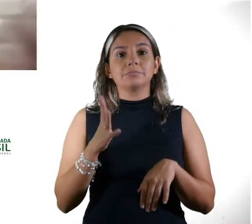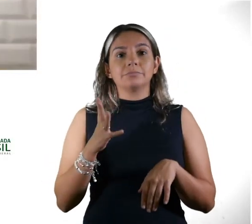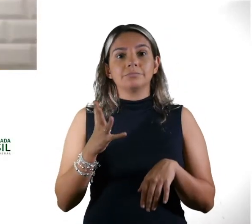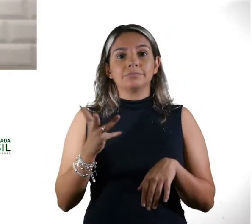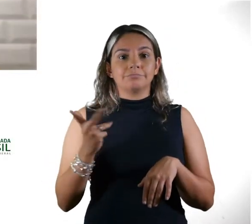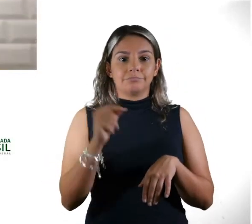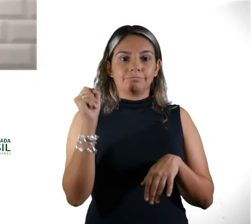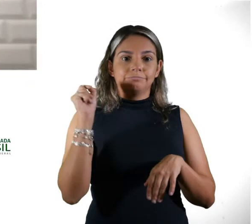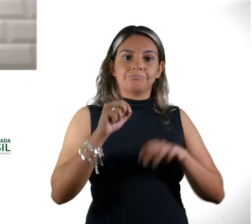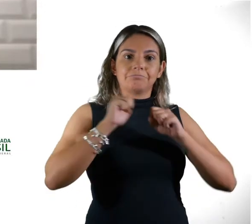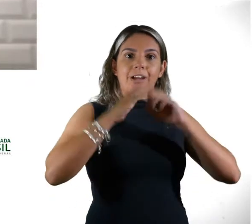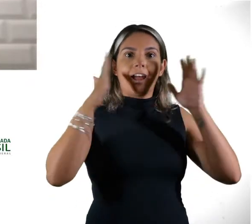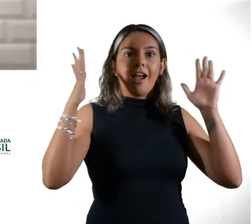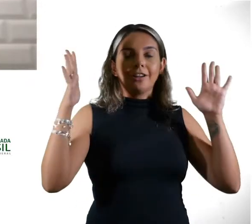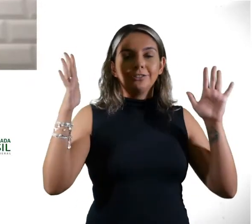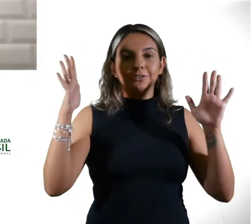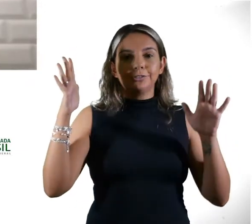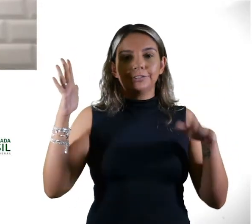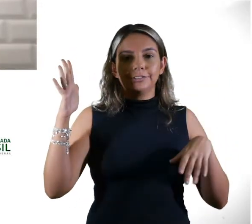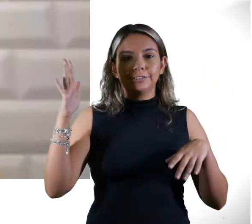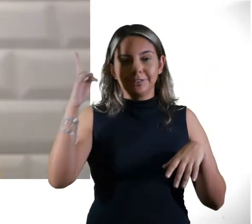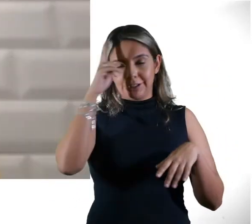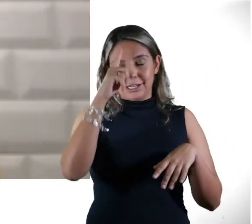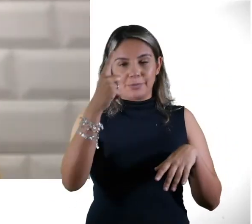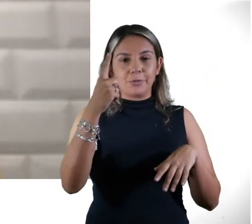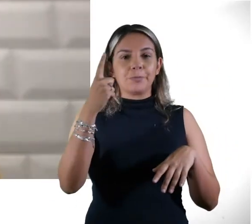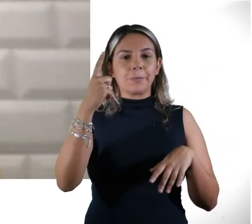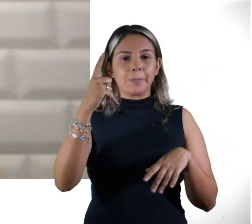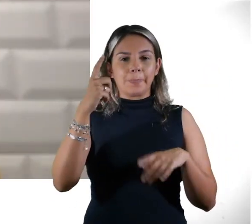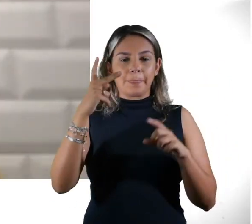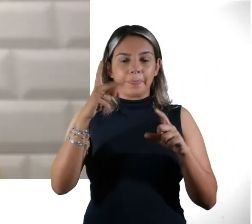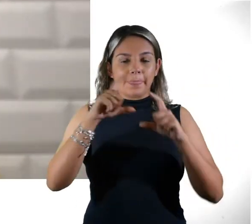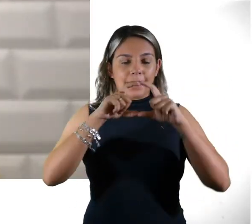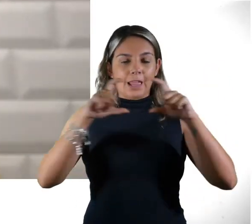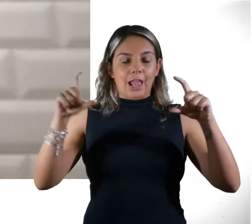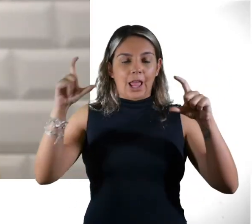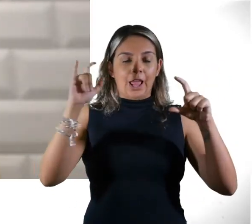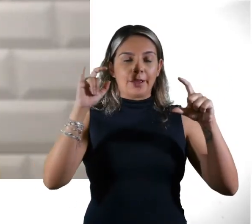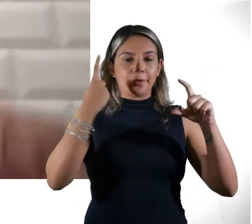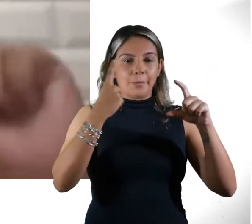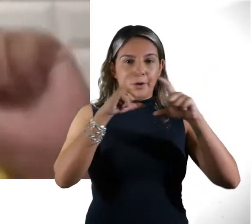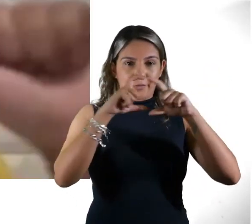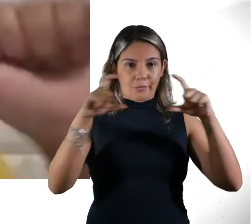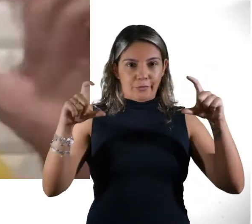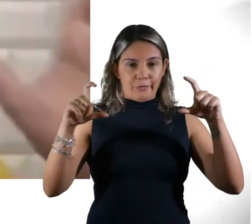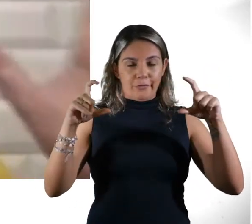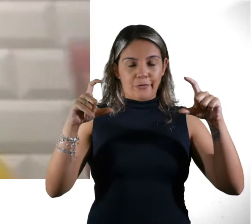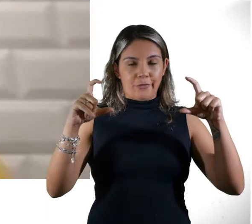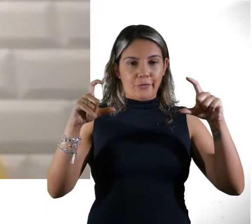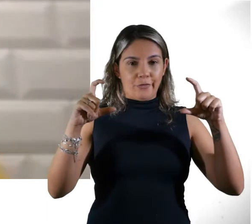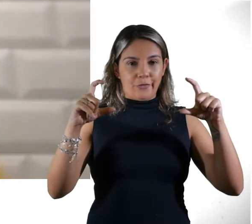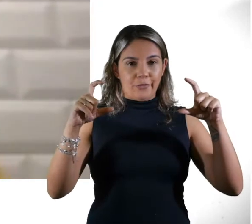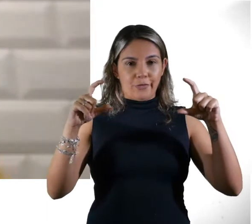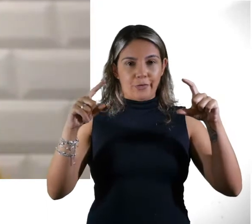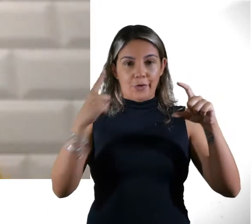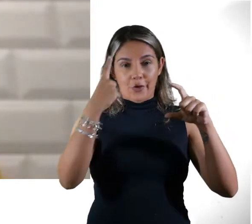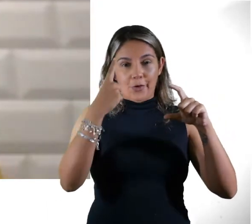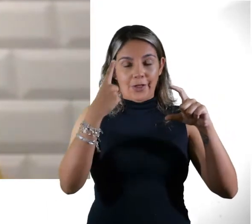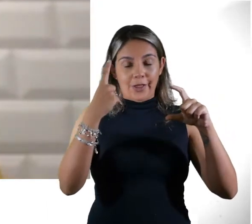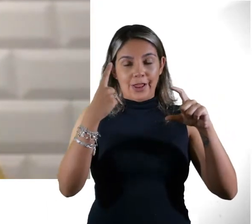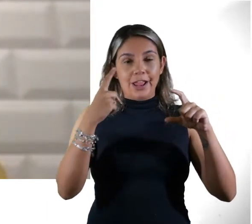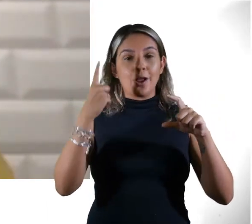é? Que sempre lembro um poeta francês que, falando de poesia, dizia que o primeiro verso é Deus quem dá,